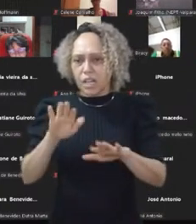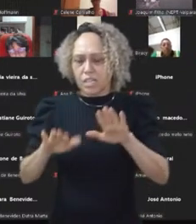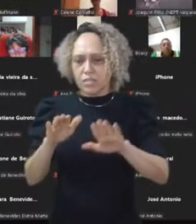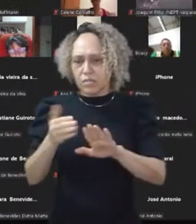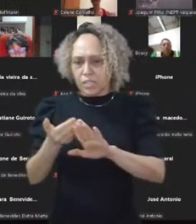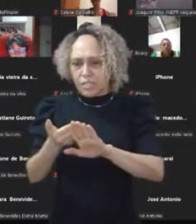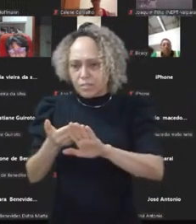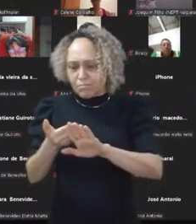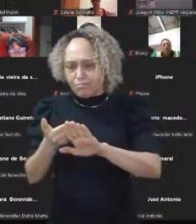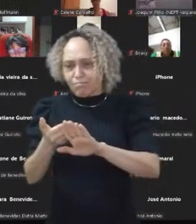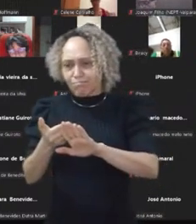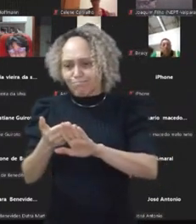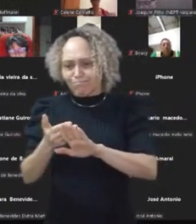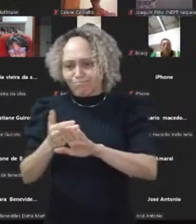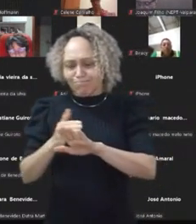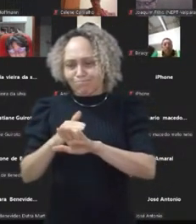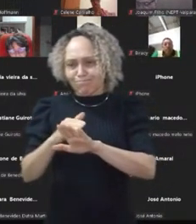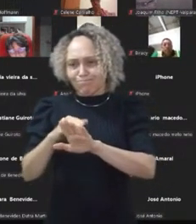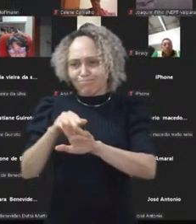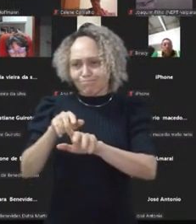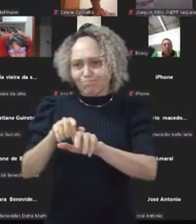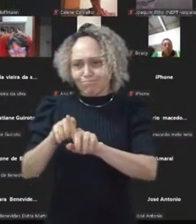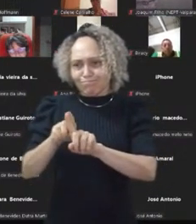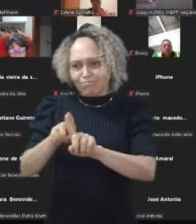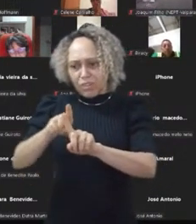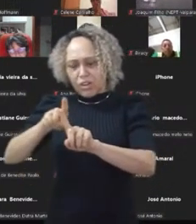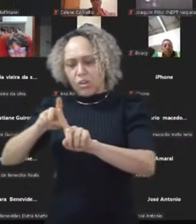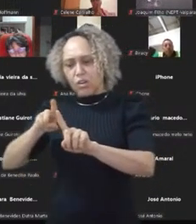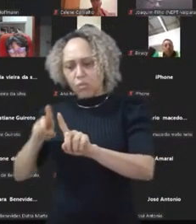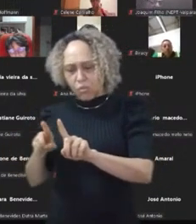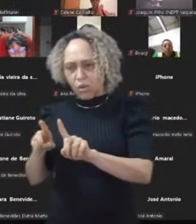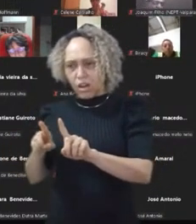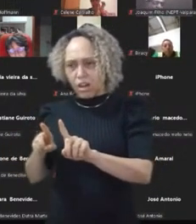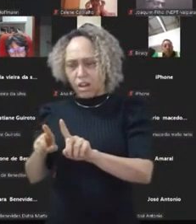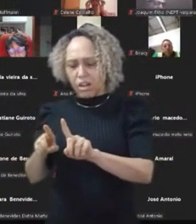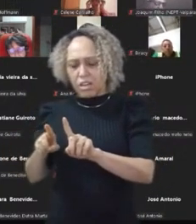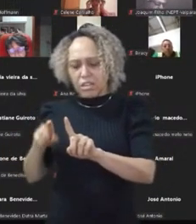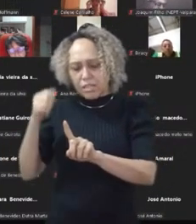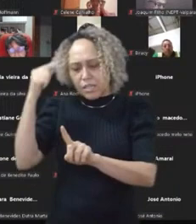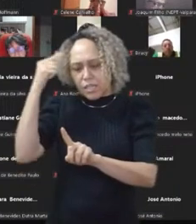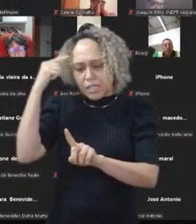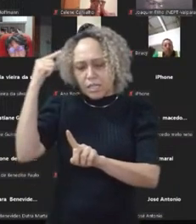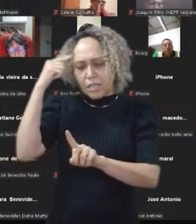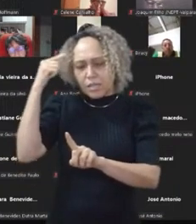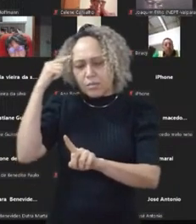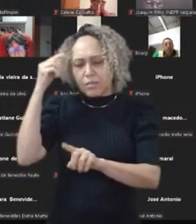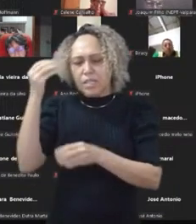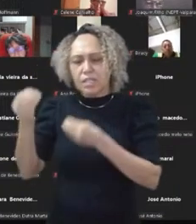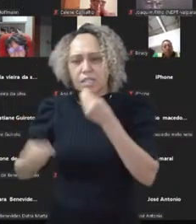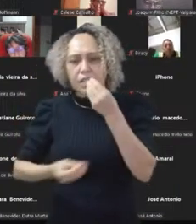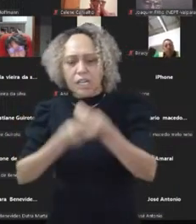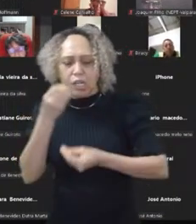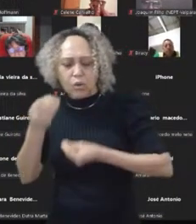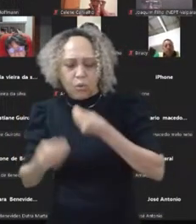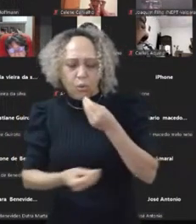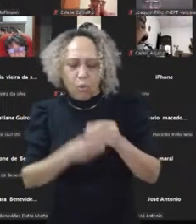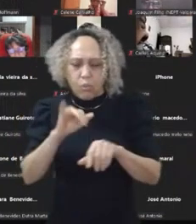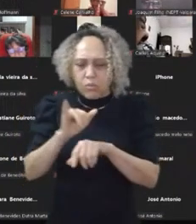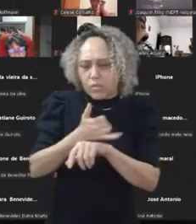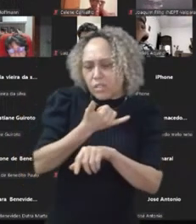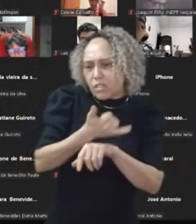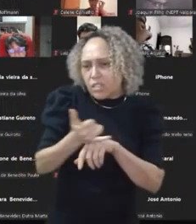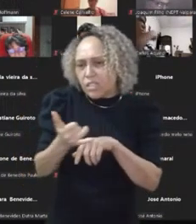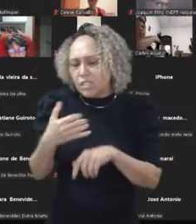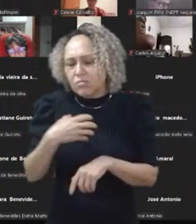passo atrás e se situar pensando Justamente que tipo de formas que modos de